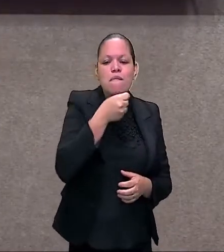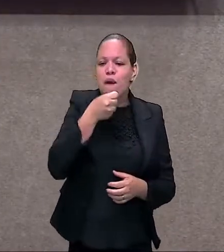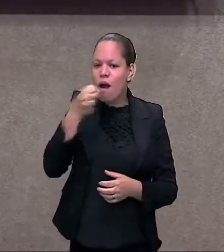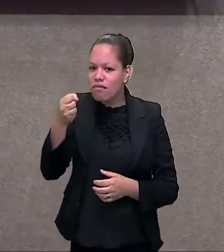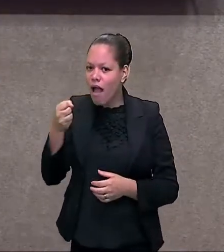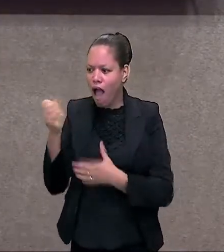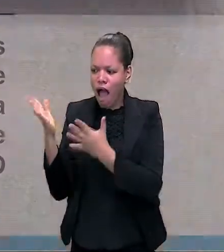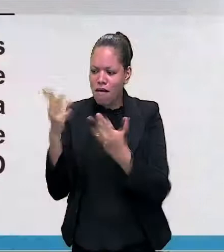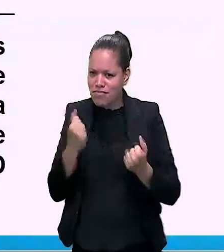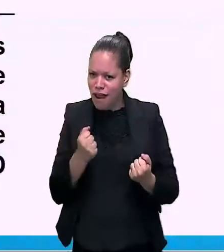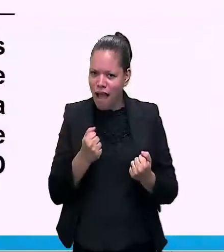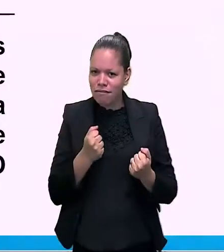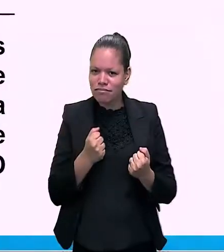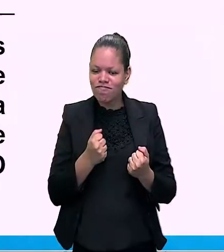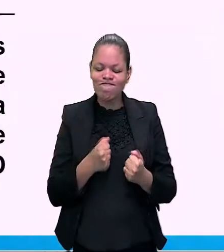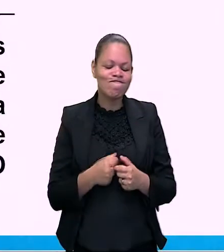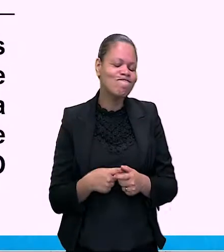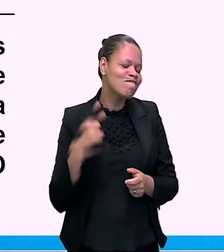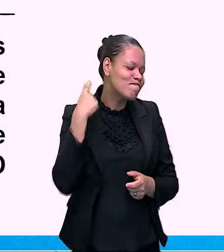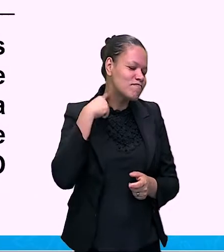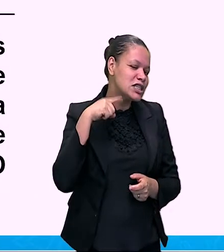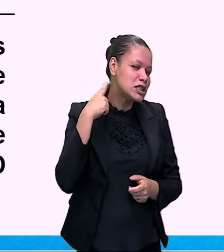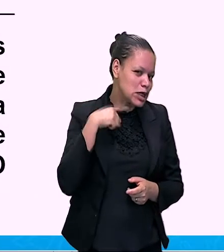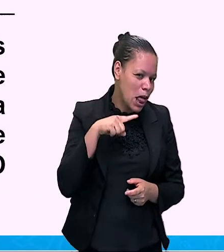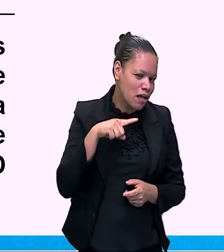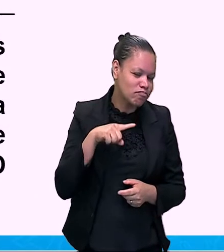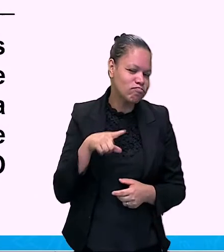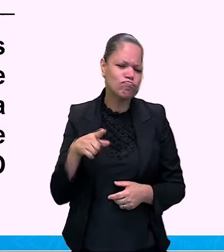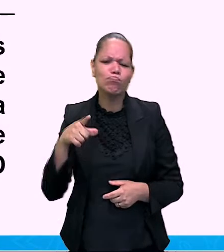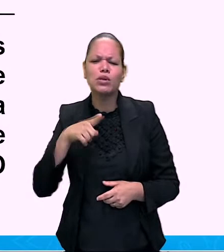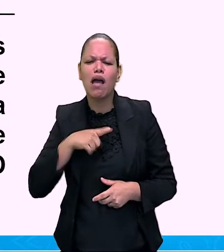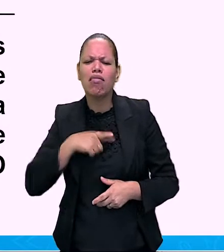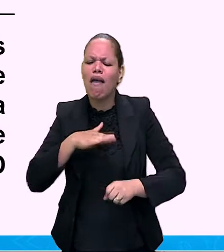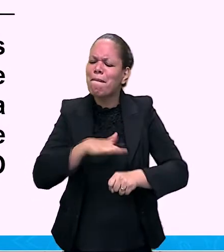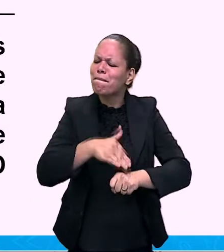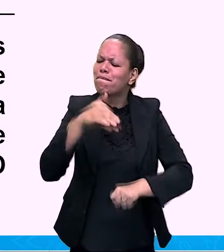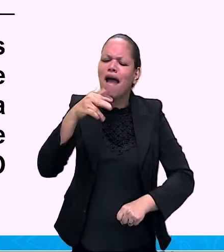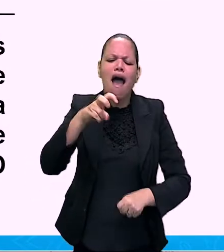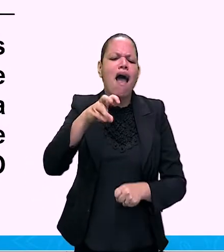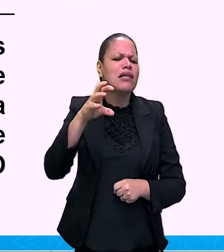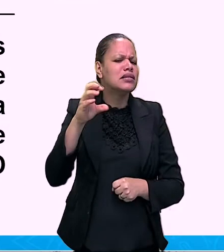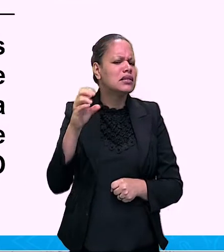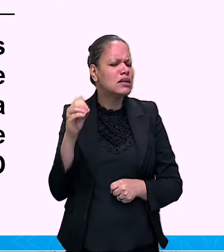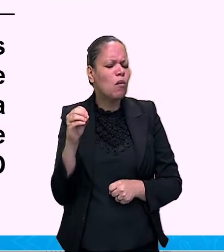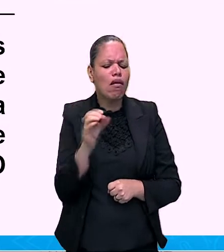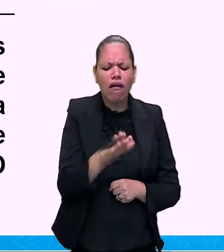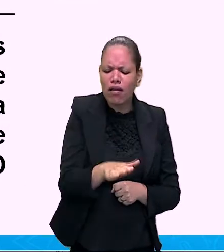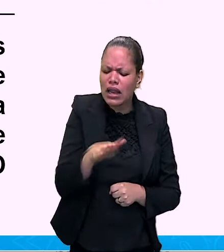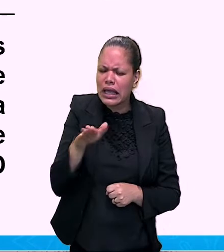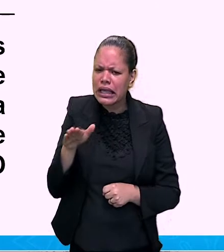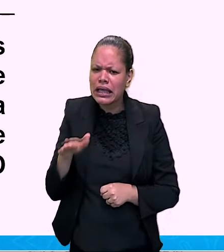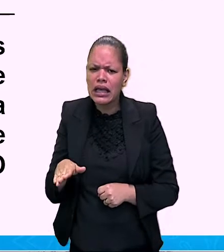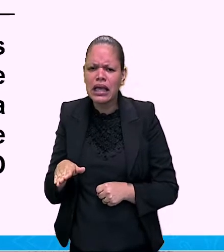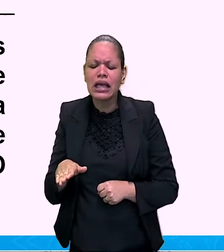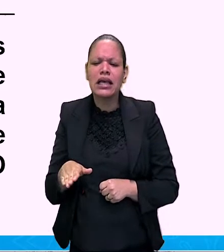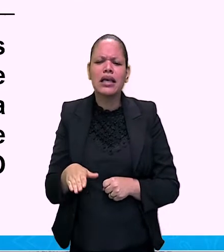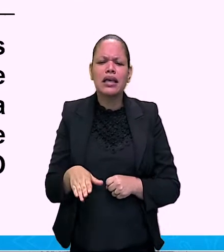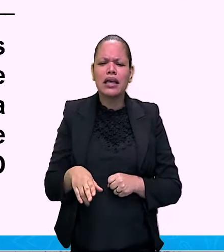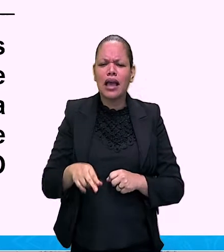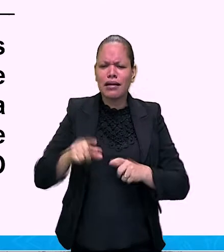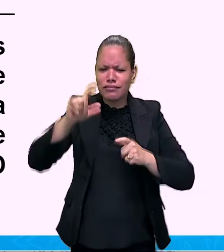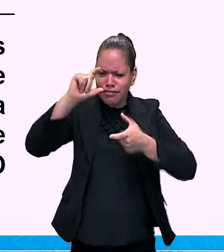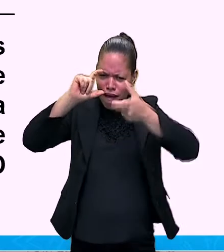Minas Gerais já tem mais de 50 crianças com síndrome rara associada